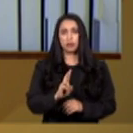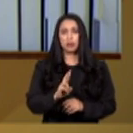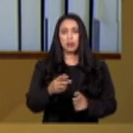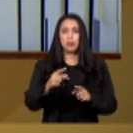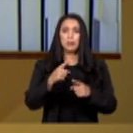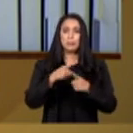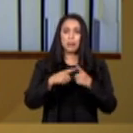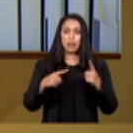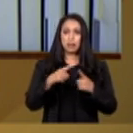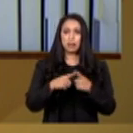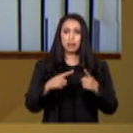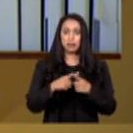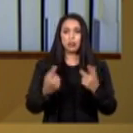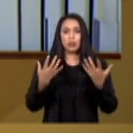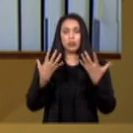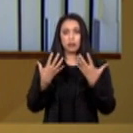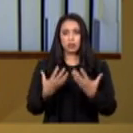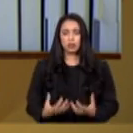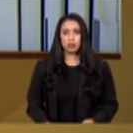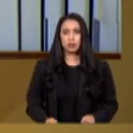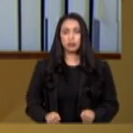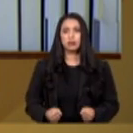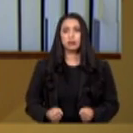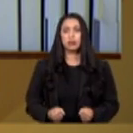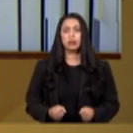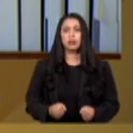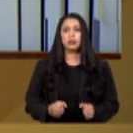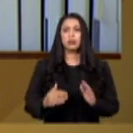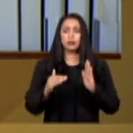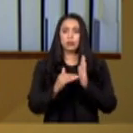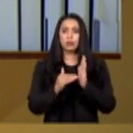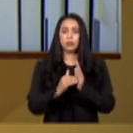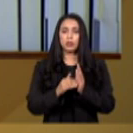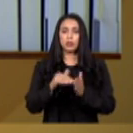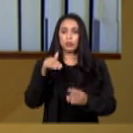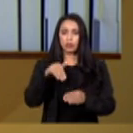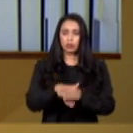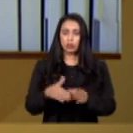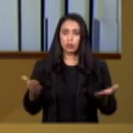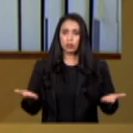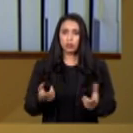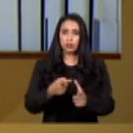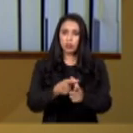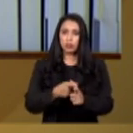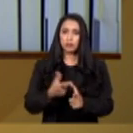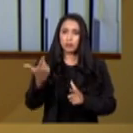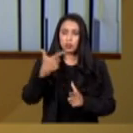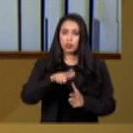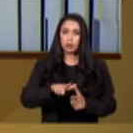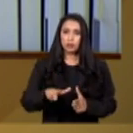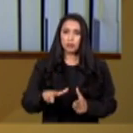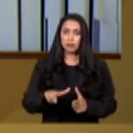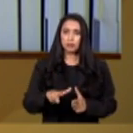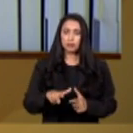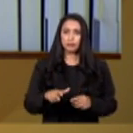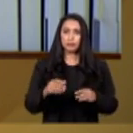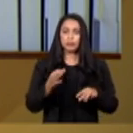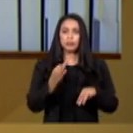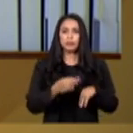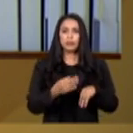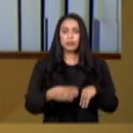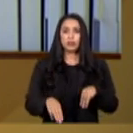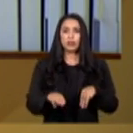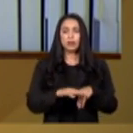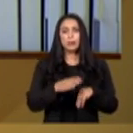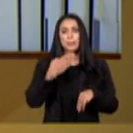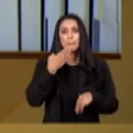relator no sentido de deferir a ordem nos termos e limites do voto hoje proferido fica suspensa a atividade vinícola luiz